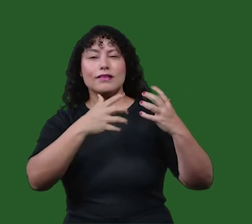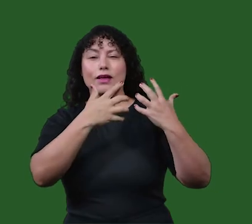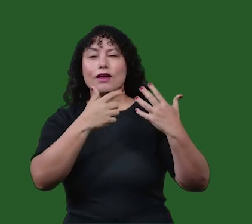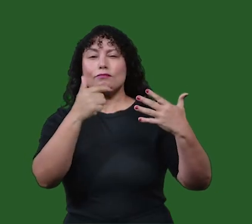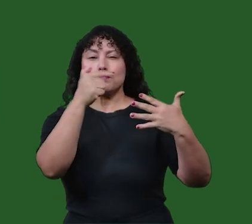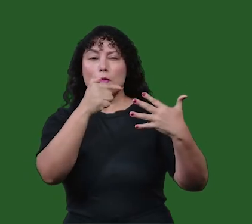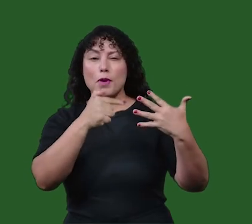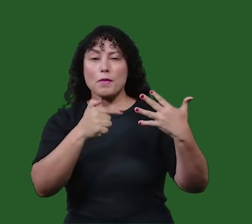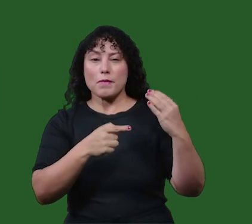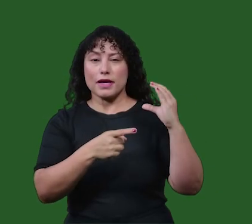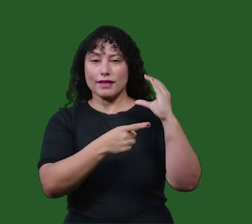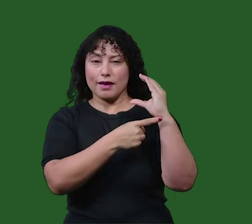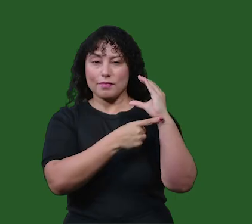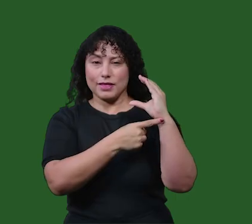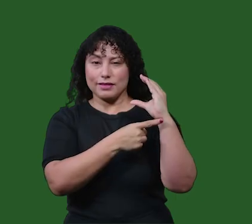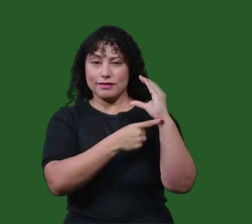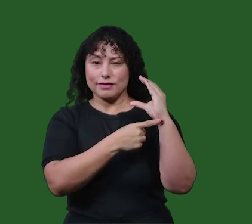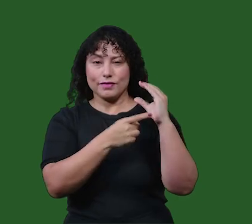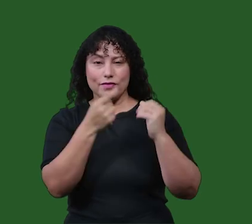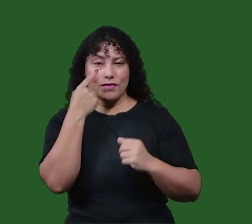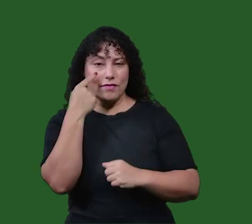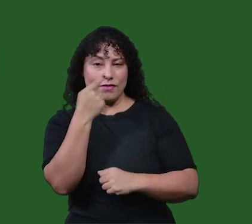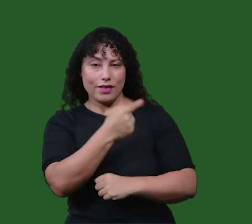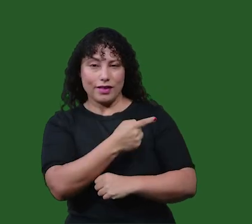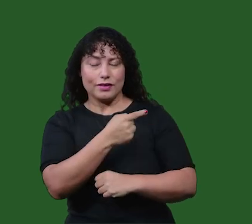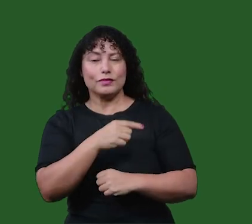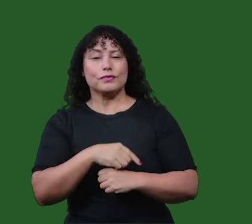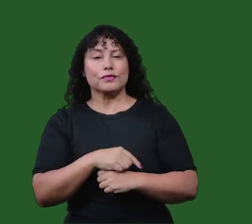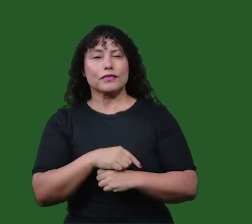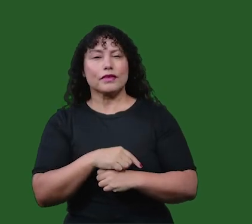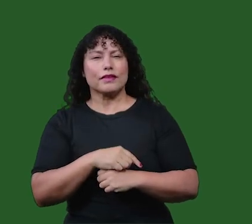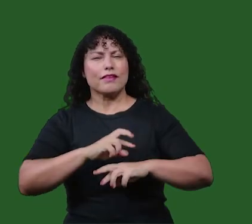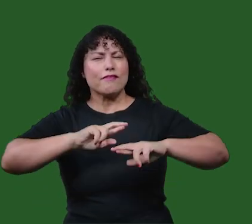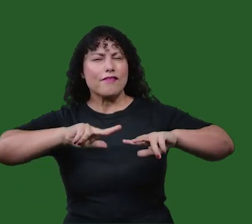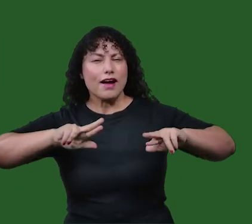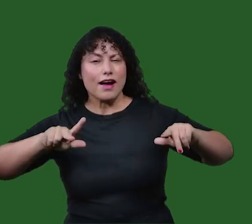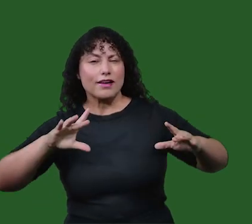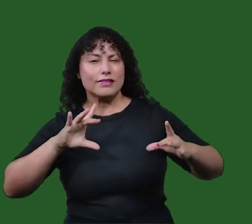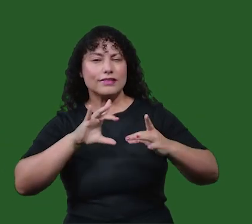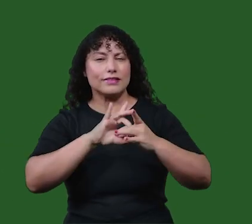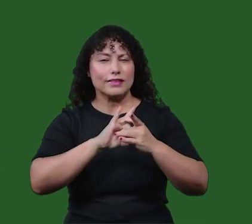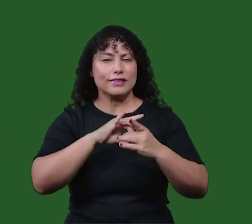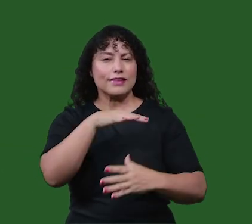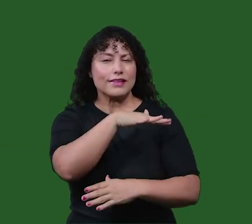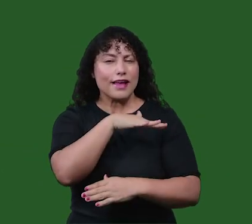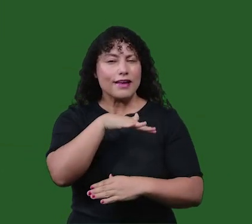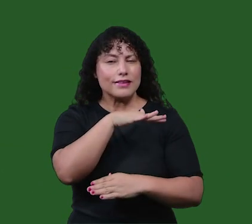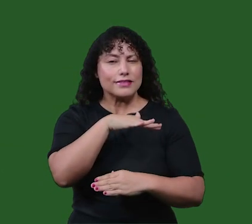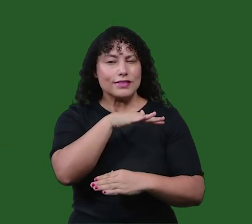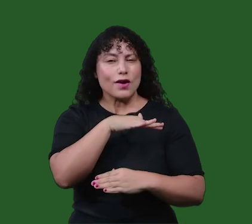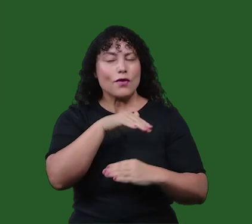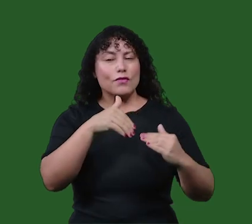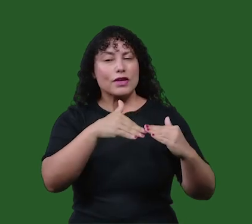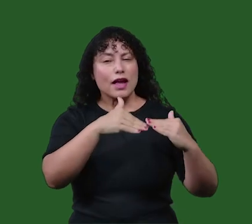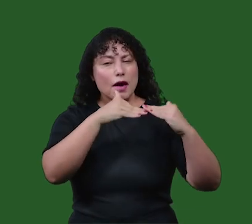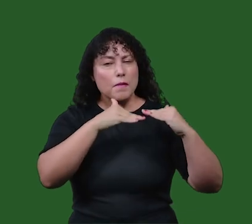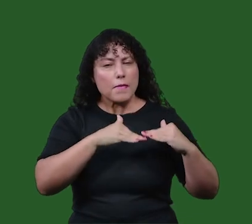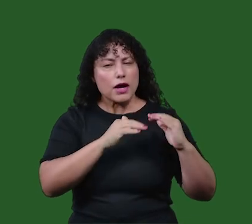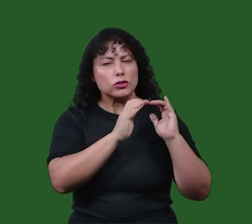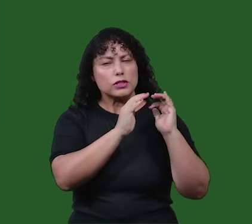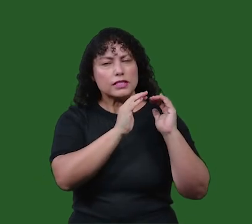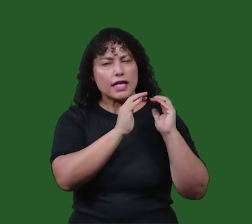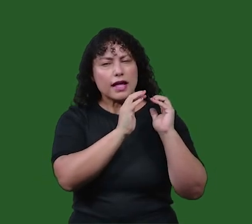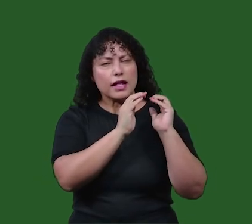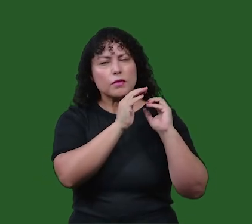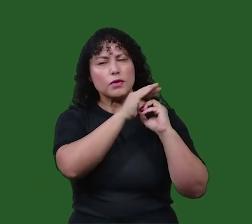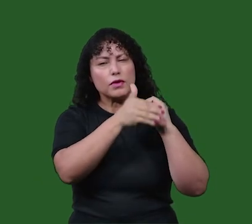nas funções das amígdalas. Então, observem que tem muitas funções associadas a essa regiãozinha que fica abaixo um